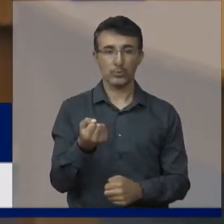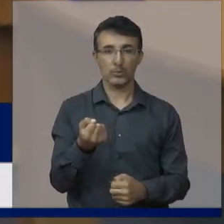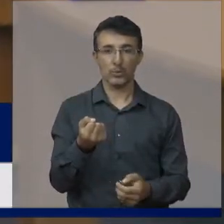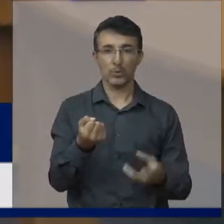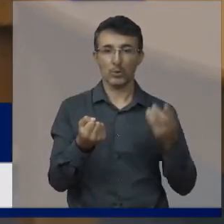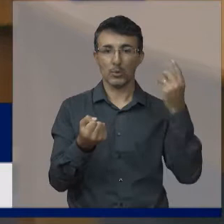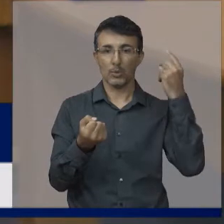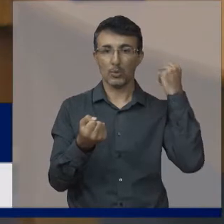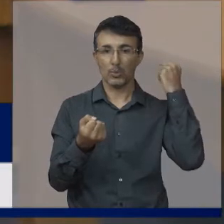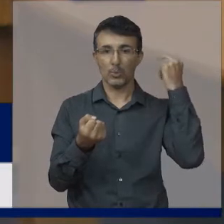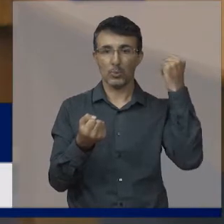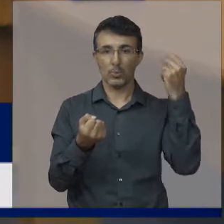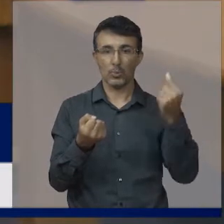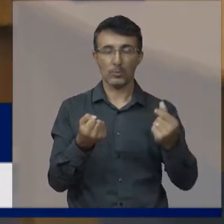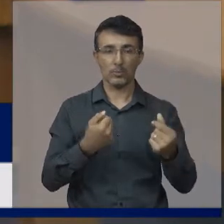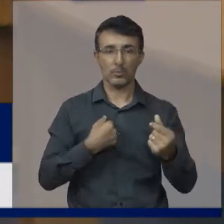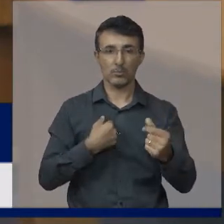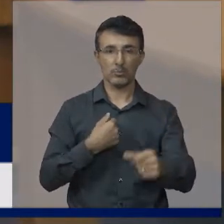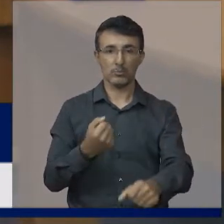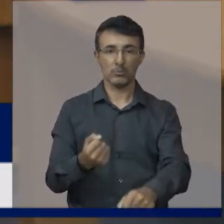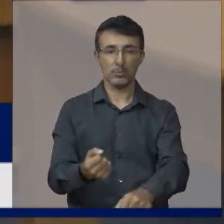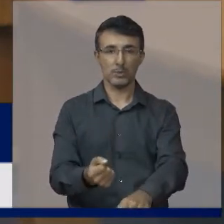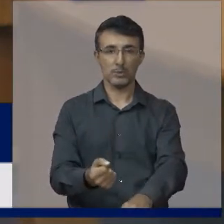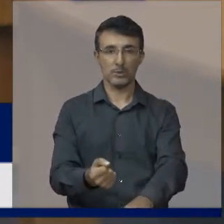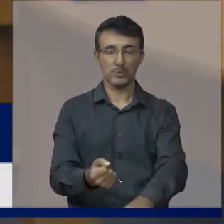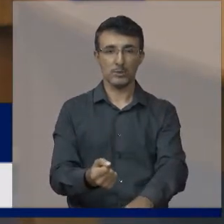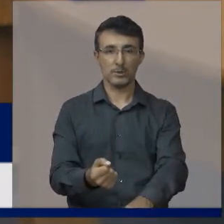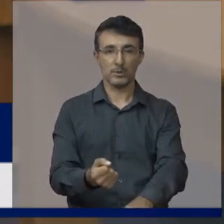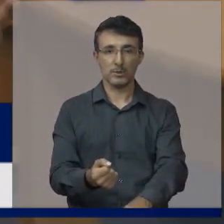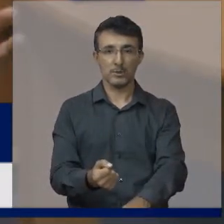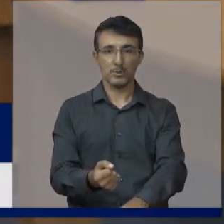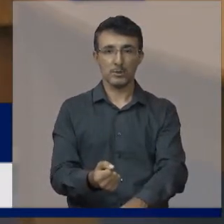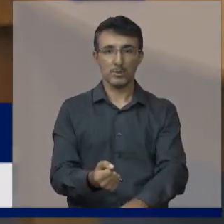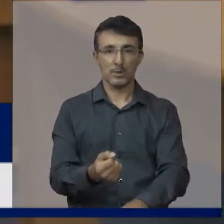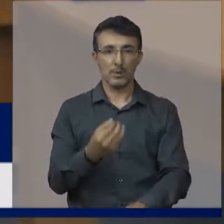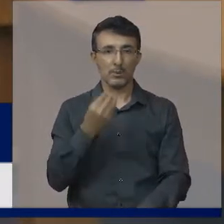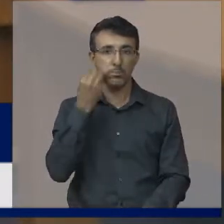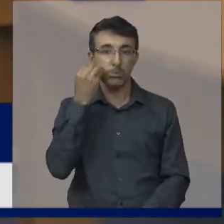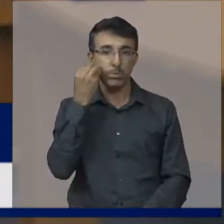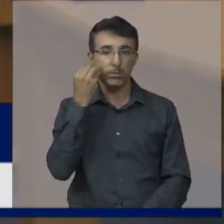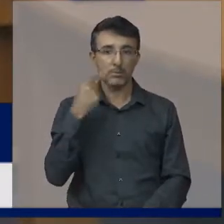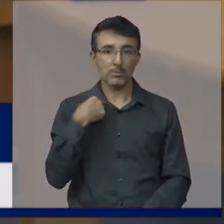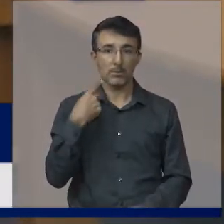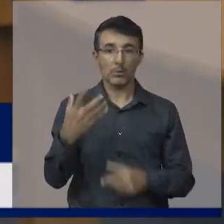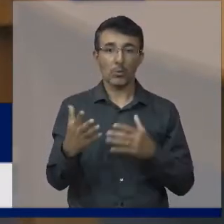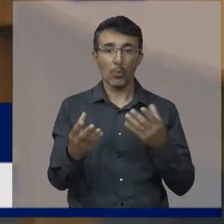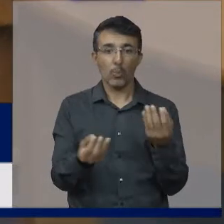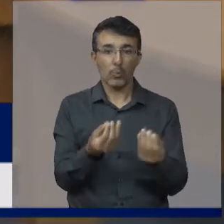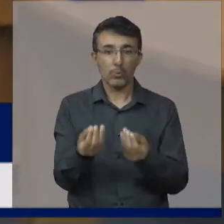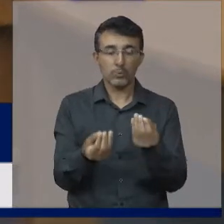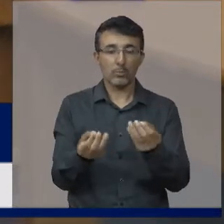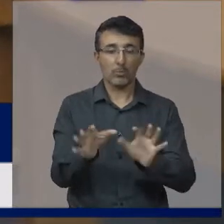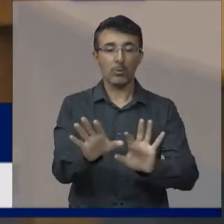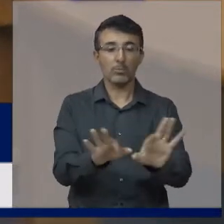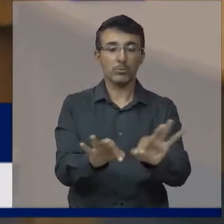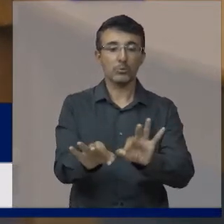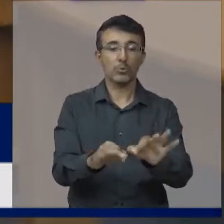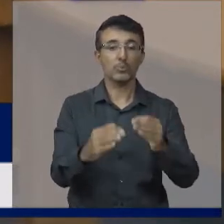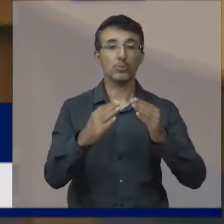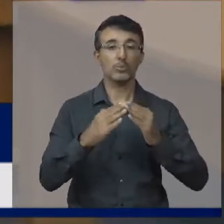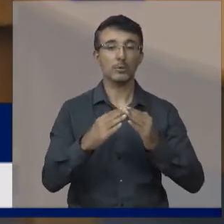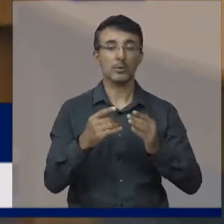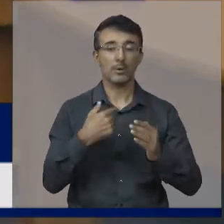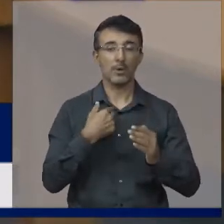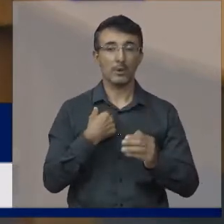experiência com relação aqui no dia a dia, como gerenciar de fato a casa. Eu tenho certeza que farei uma